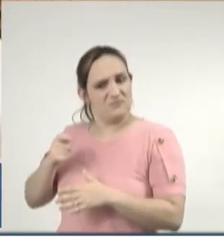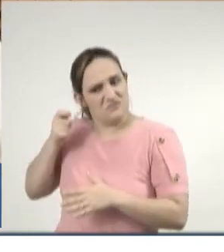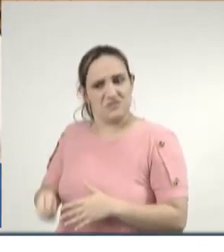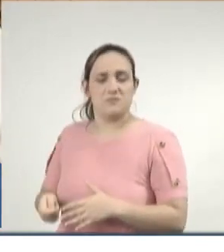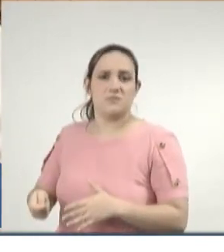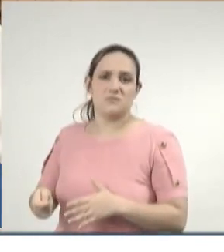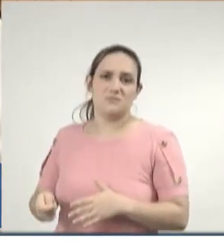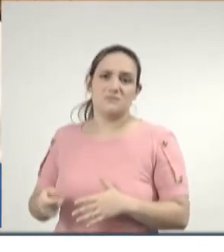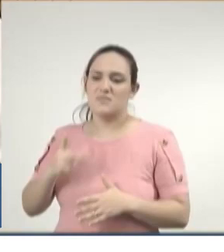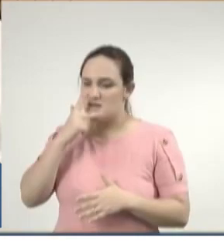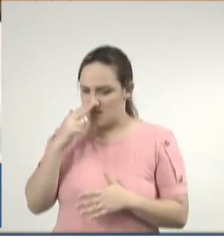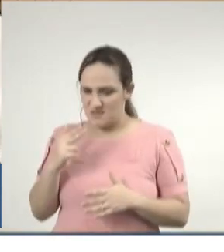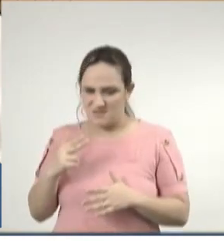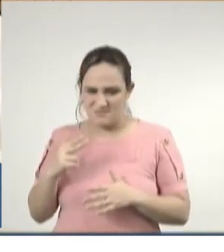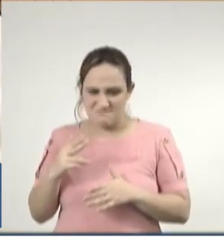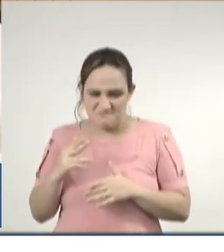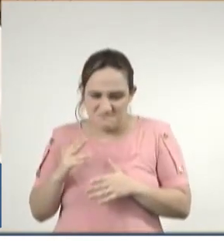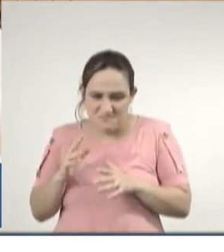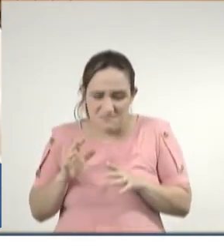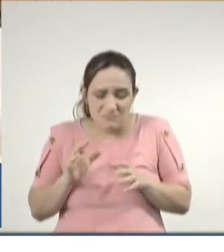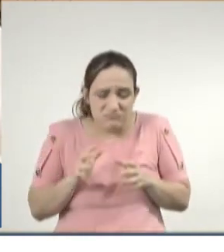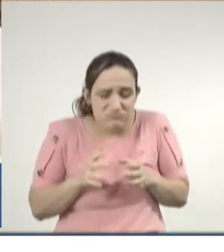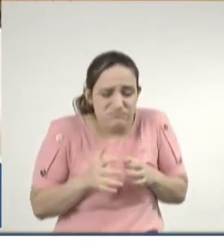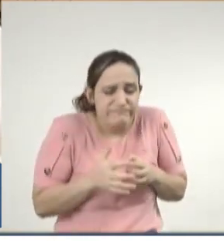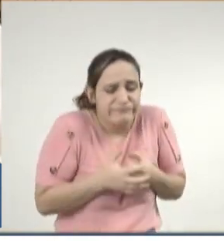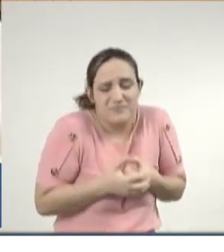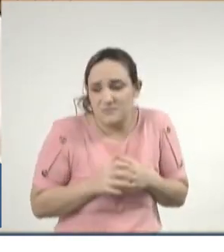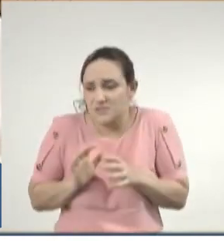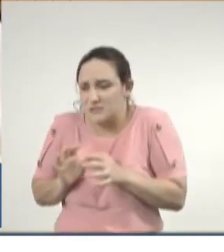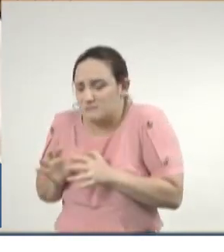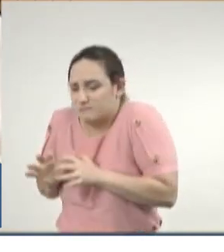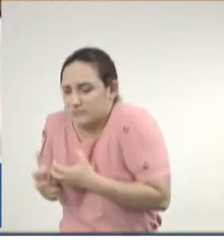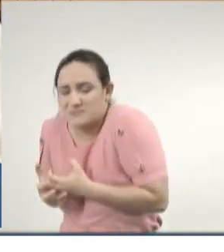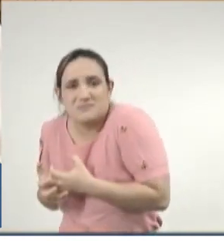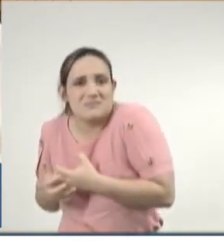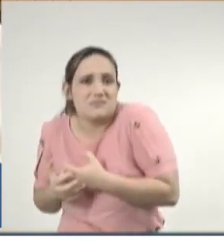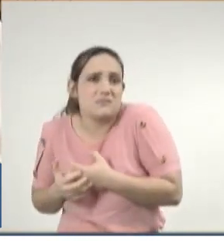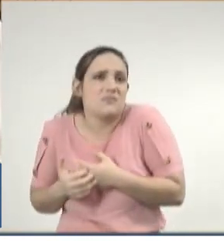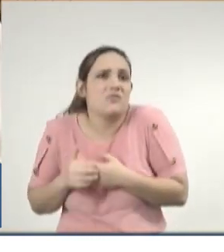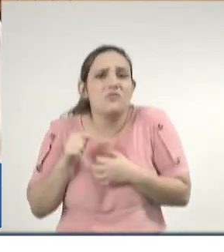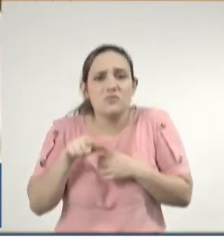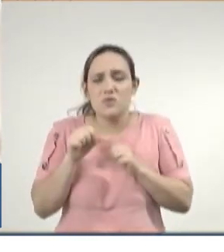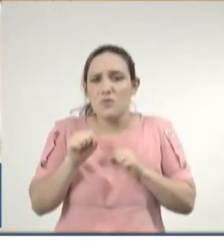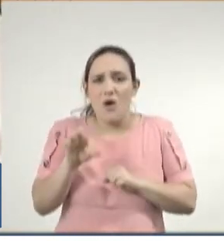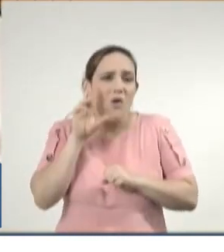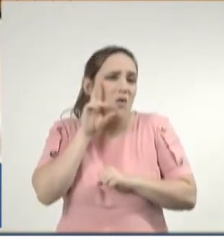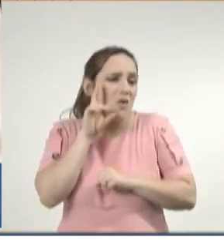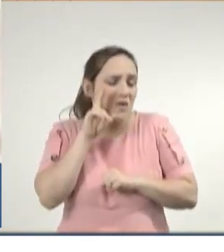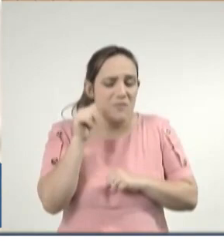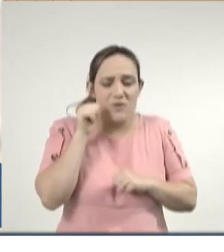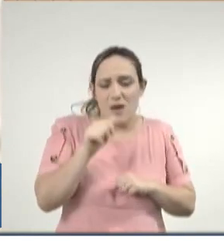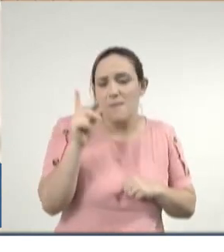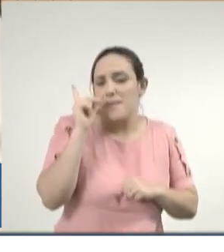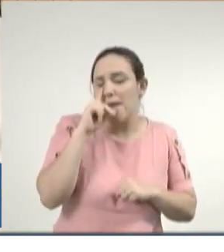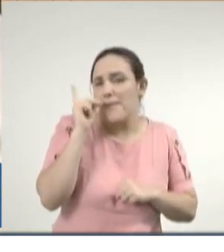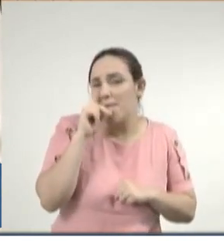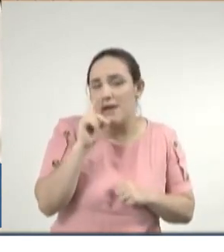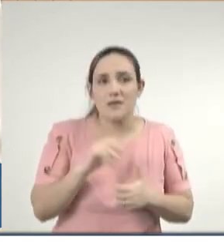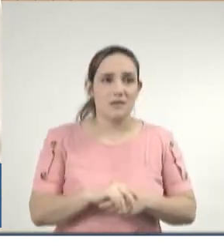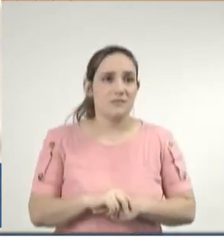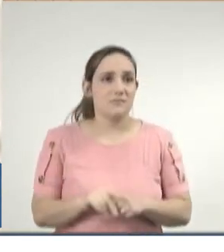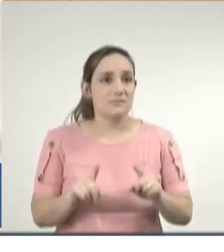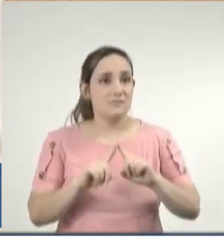estamos atrofiando e prendendo. E isso não é saudável para ninguém. Eu posso ser rosa, mulher, mãe, mas